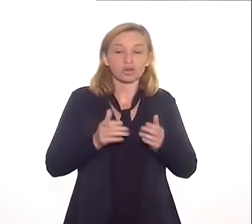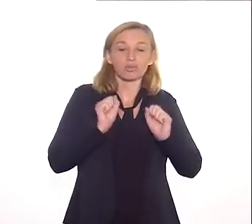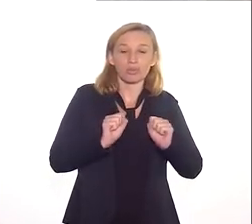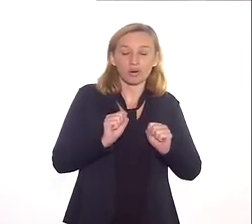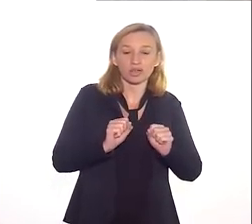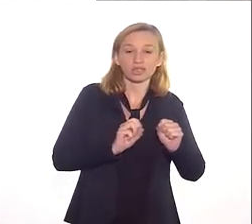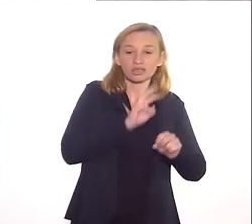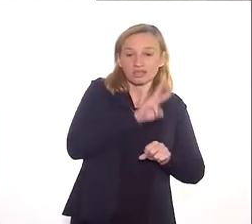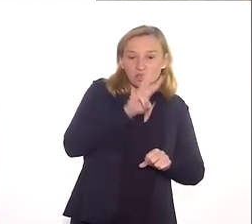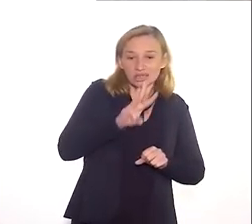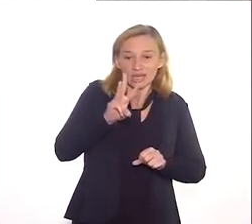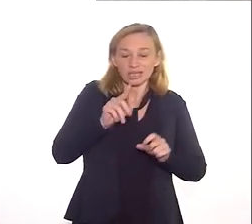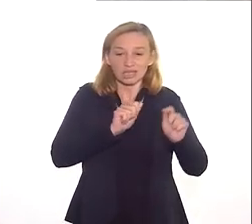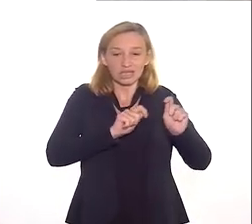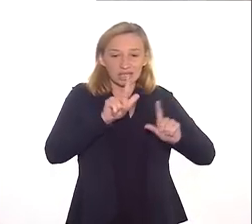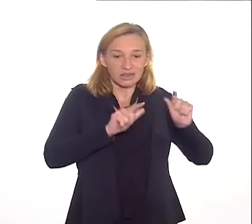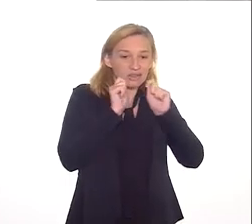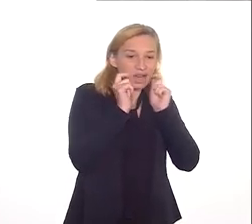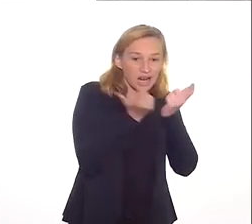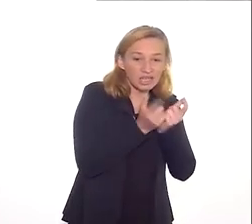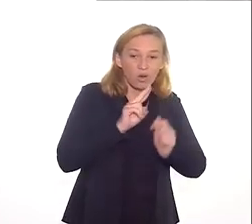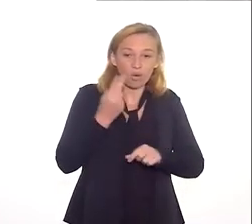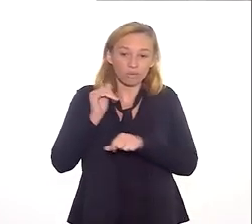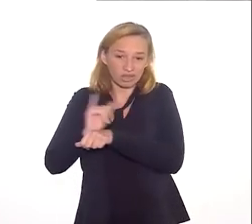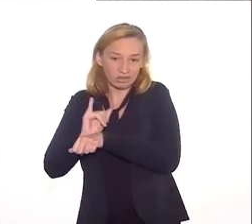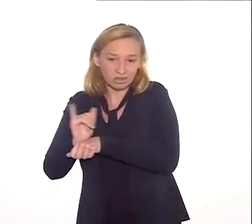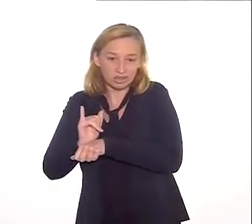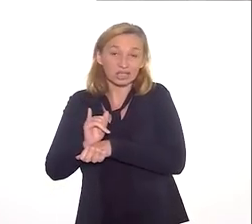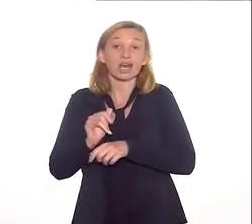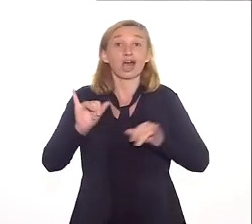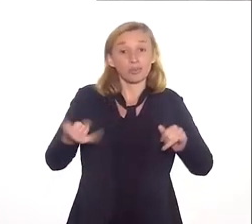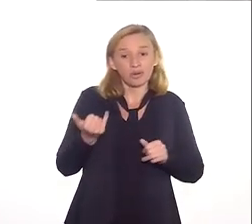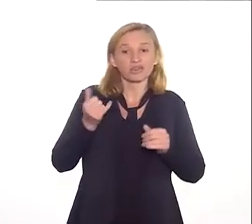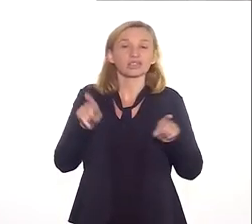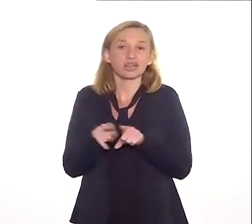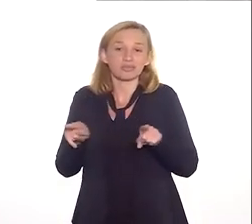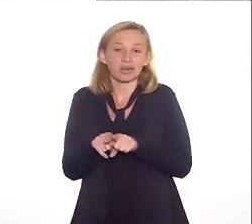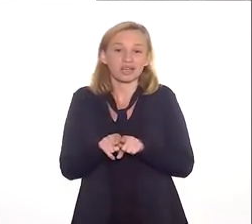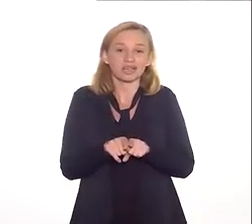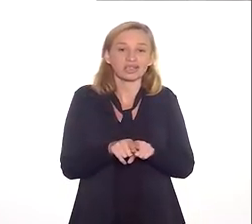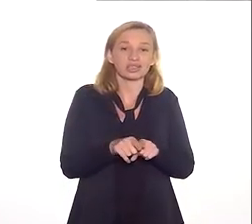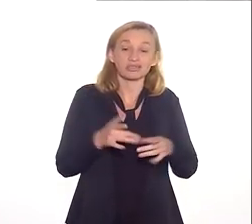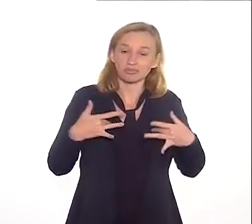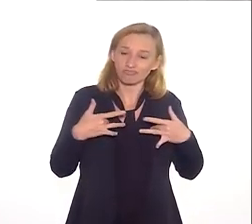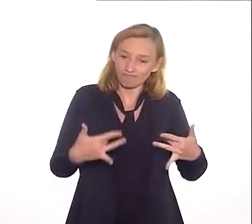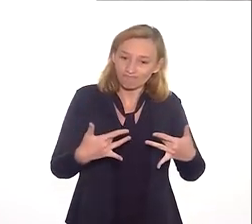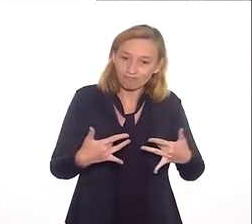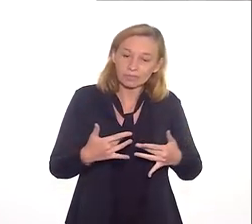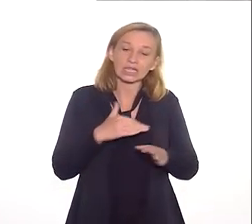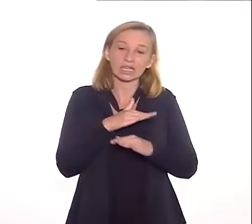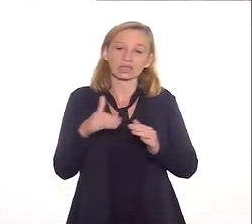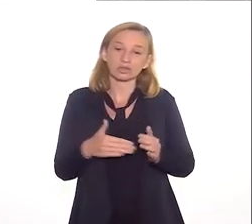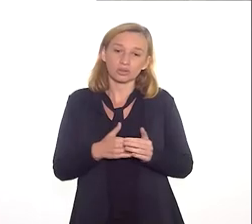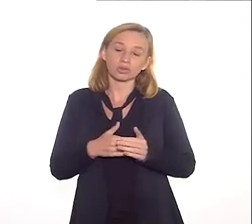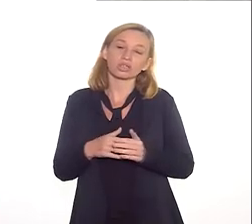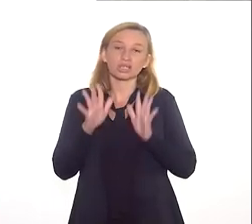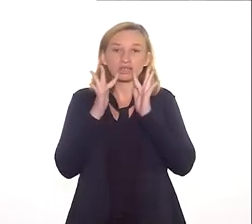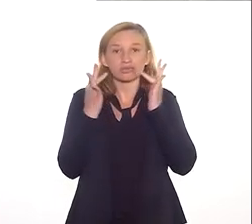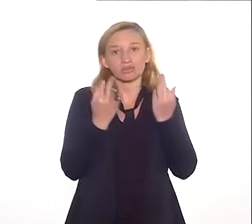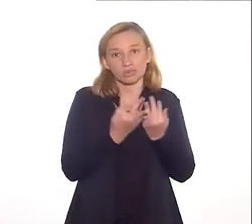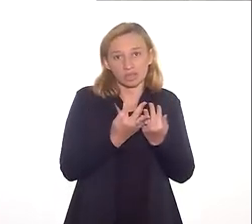vocês podem acessar o site da TV Alerj ou o nosso canal no YouTube. A gente aproveita também para deixar nossa solidariedade